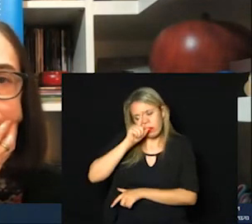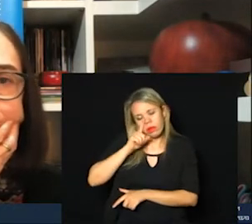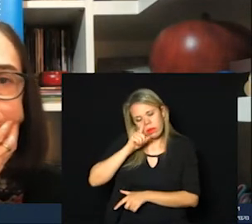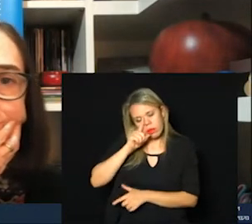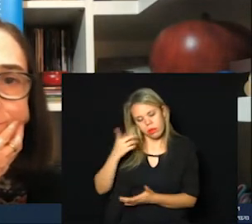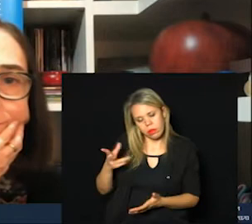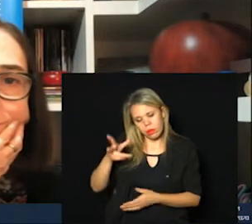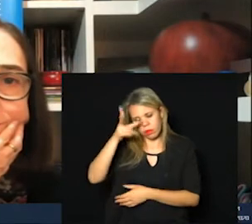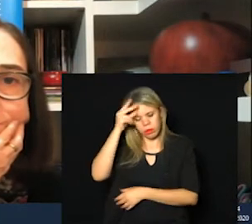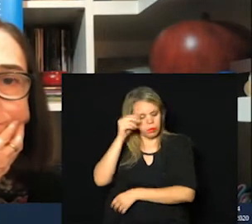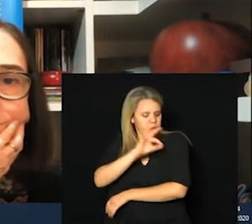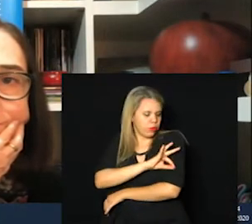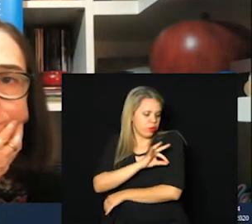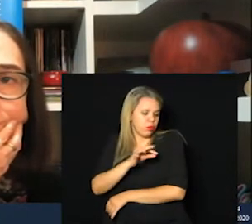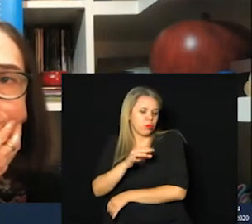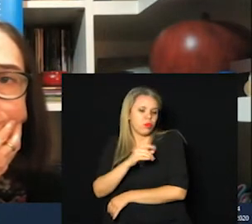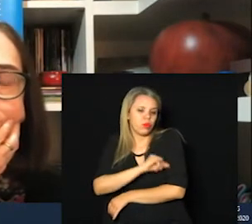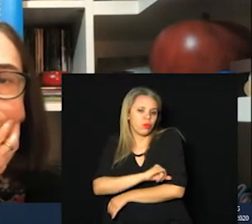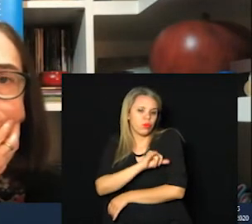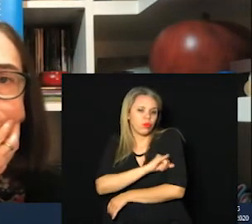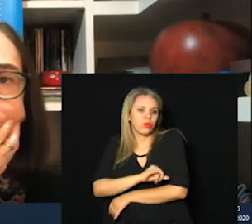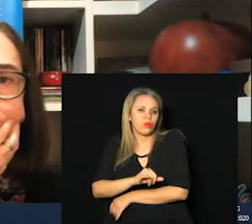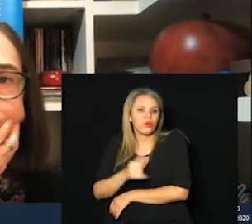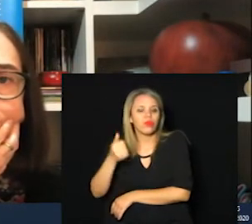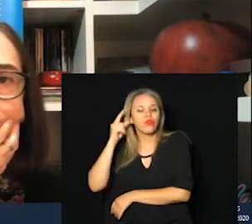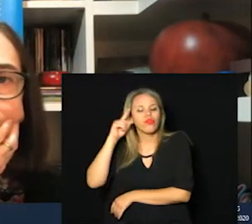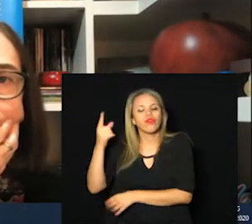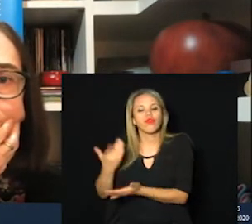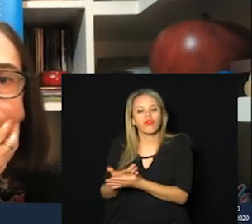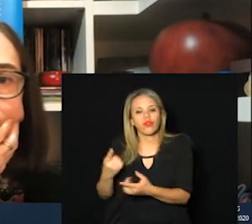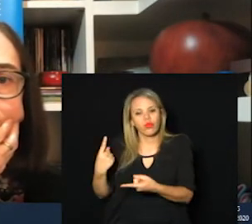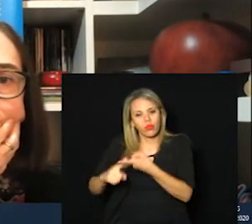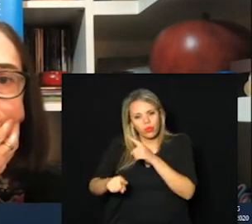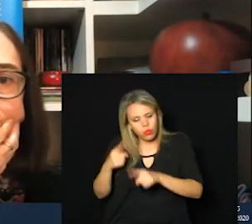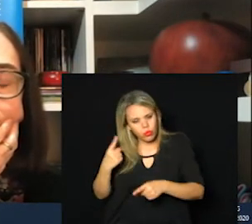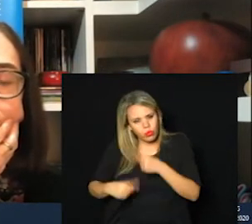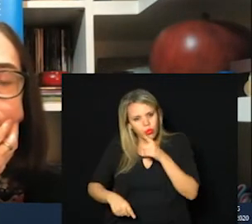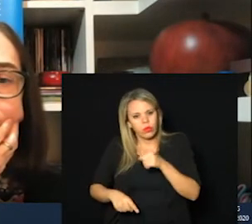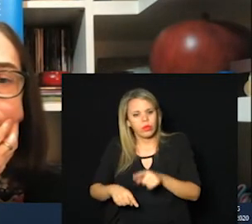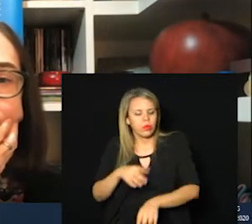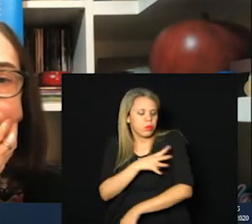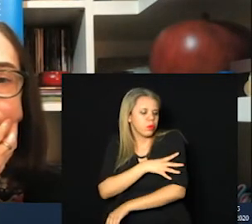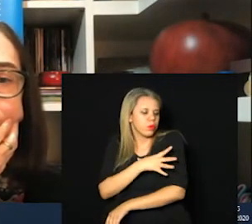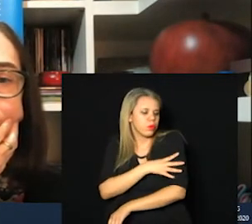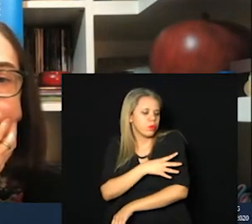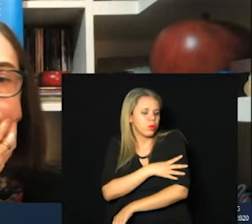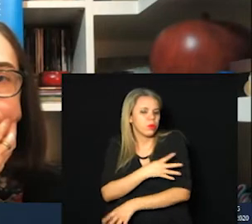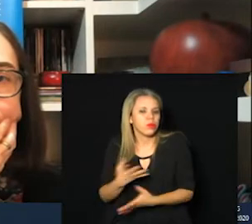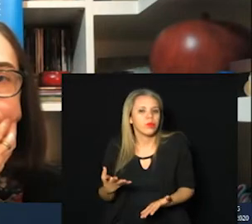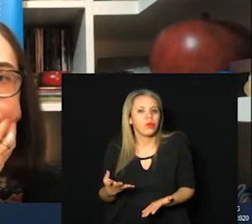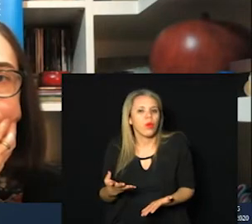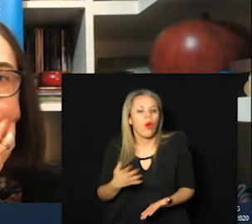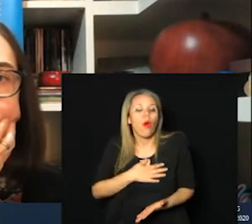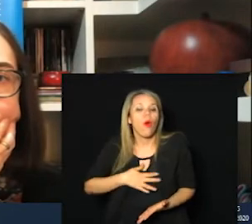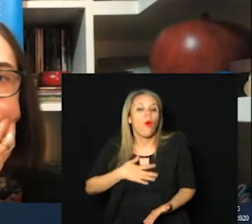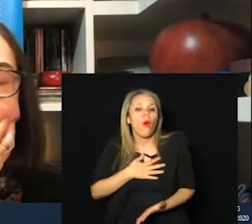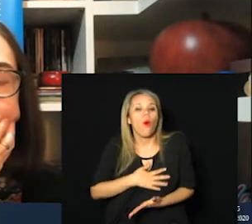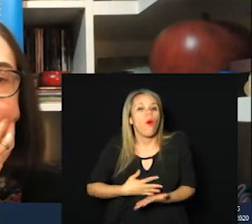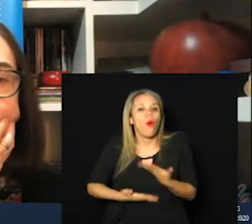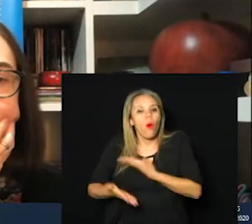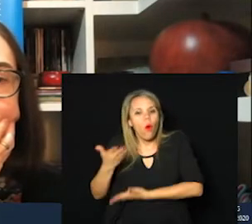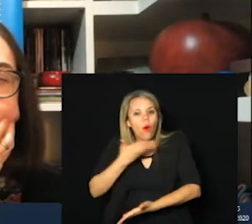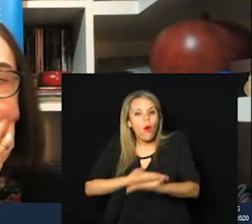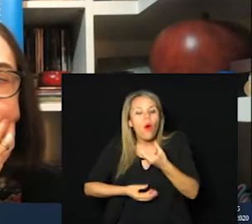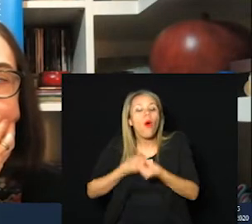do Rio. E nos primeiros dias de aula, combinamos com a turma do 4º ano do ensino fundamental como gostaríamos que a nossa convivência